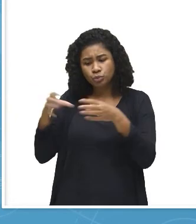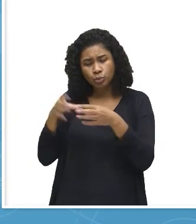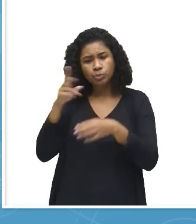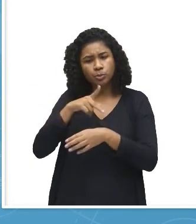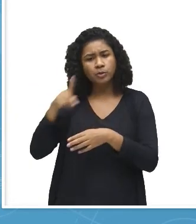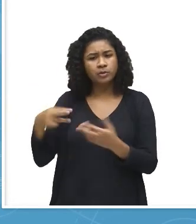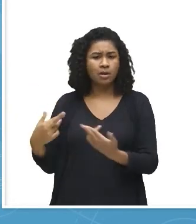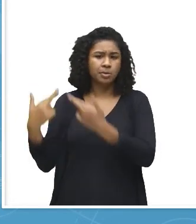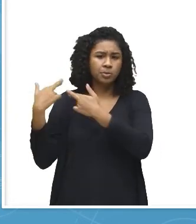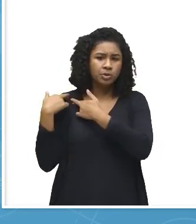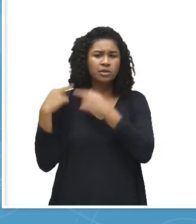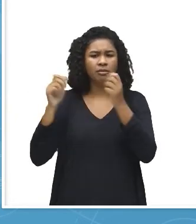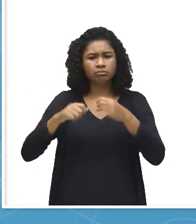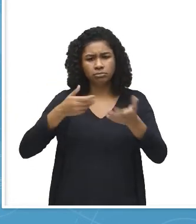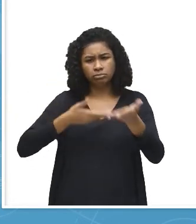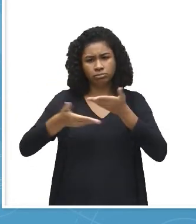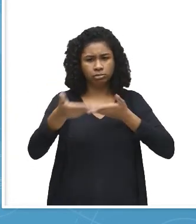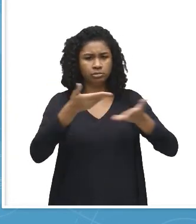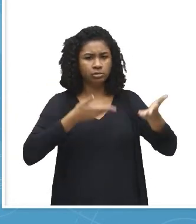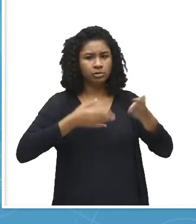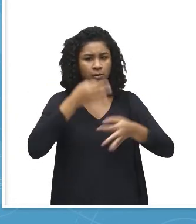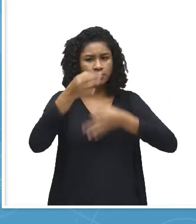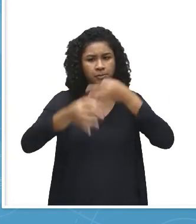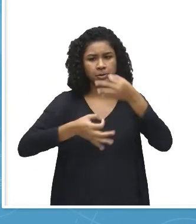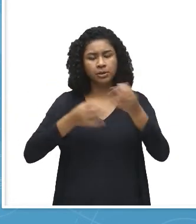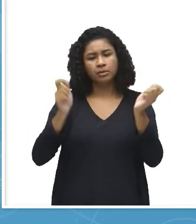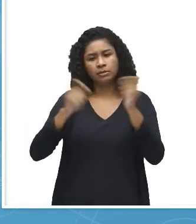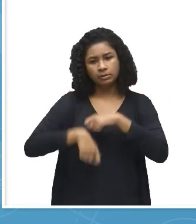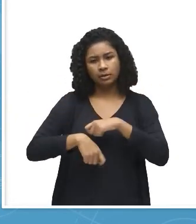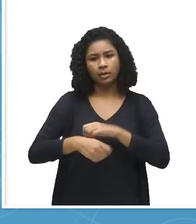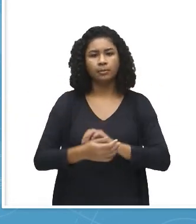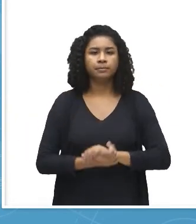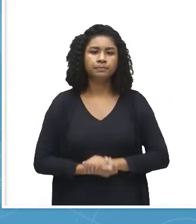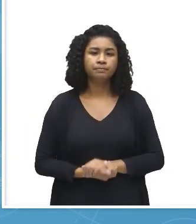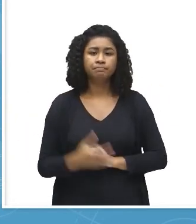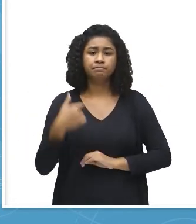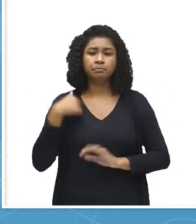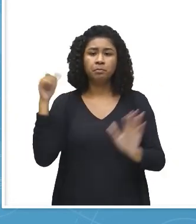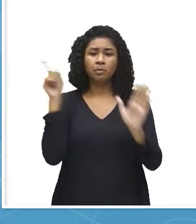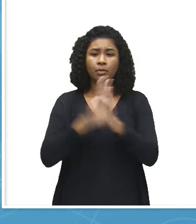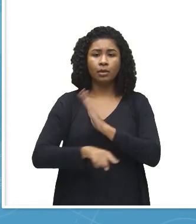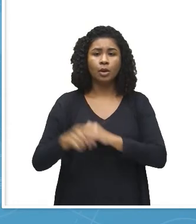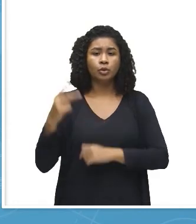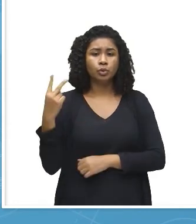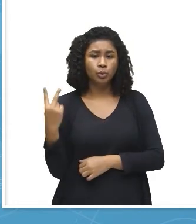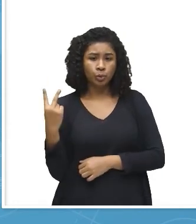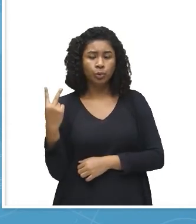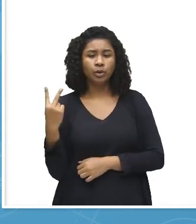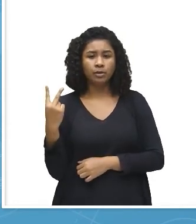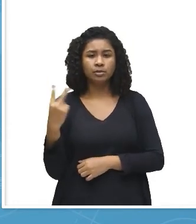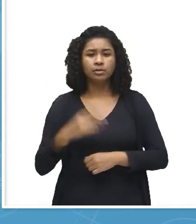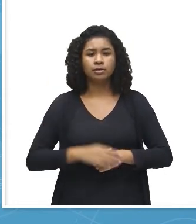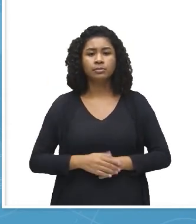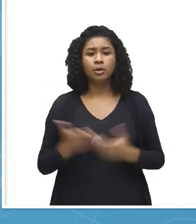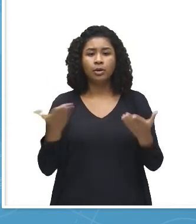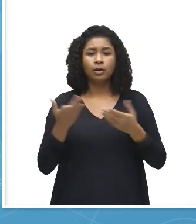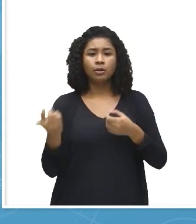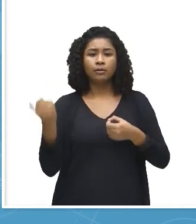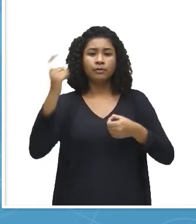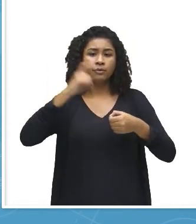para vocês antes desse nosso pequeno intervalo. Vamos retornar essas perguntas e